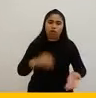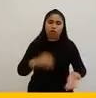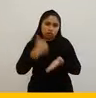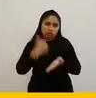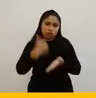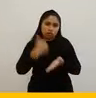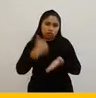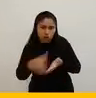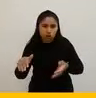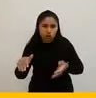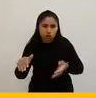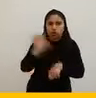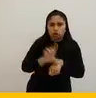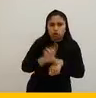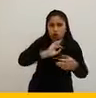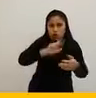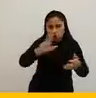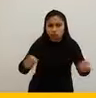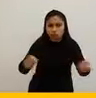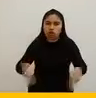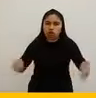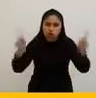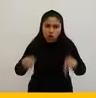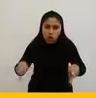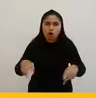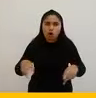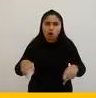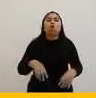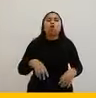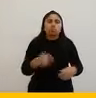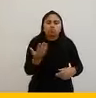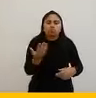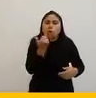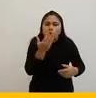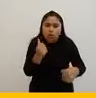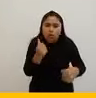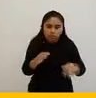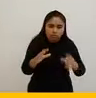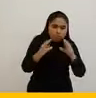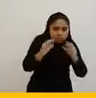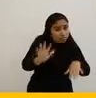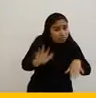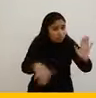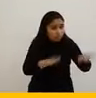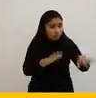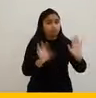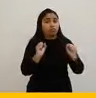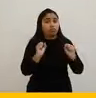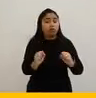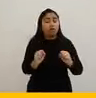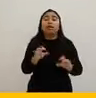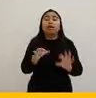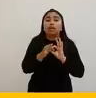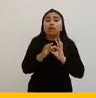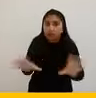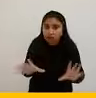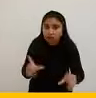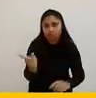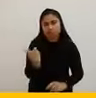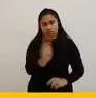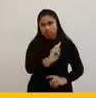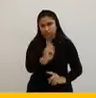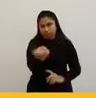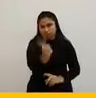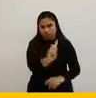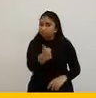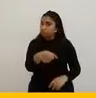comércio varejista, shopping center, galerias e centros comerciais. Pode funcionar livre? Não.